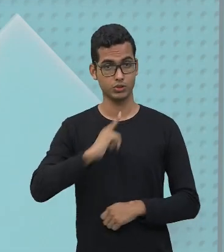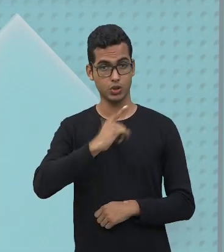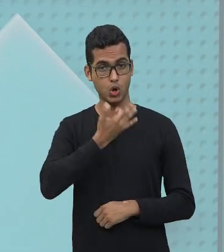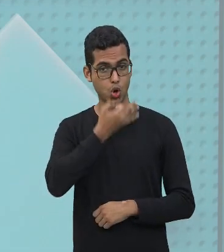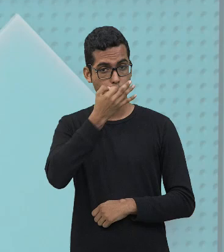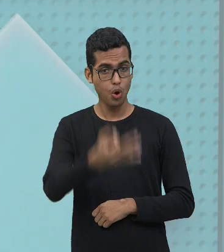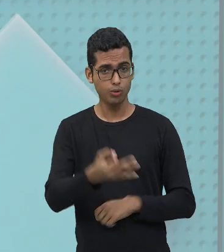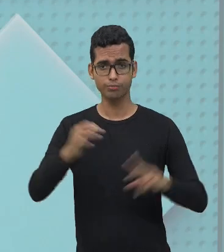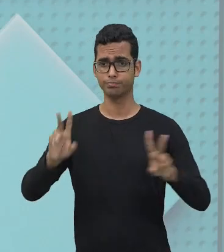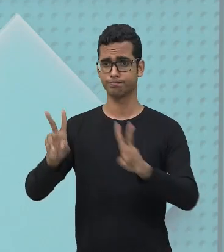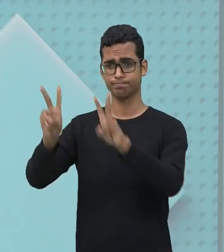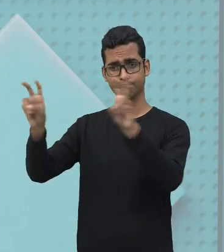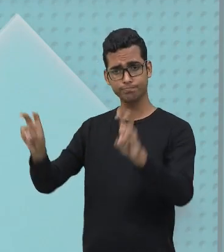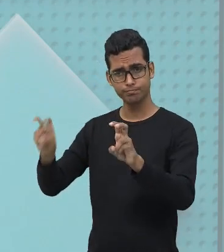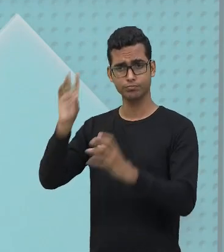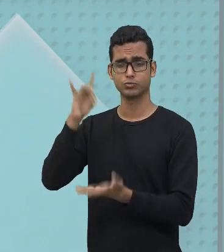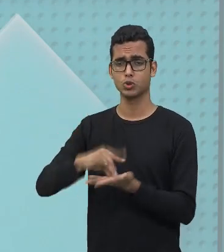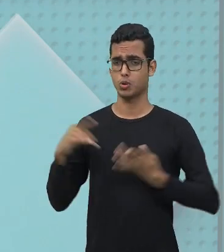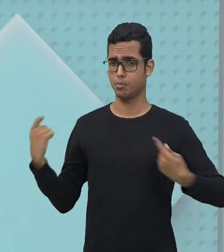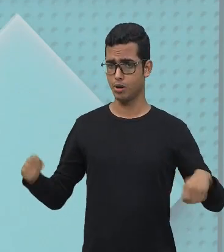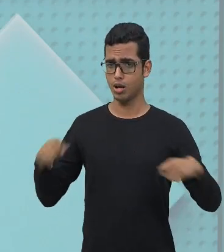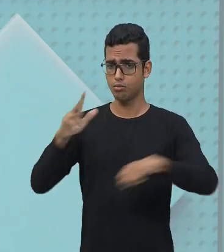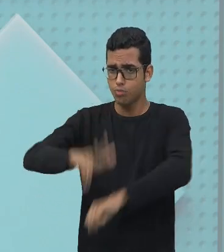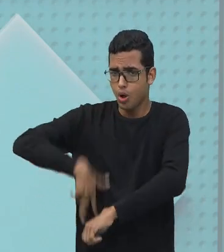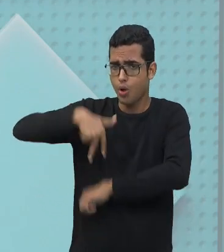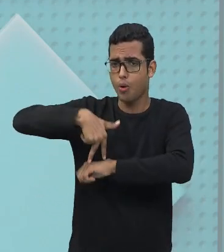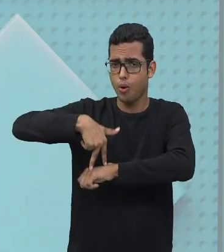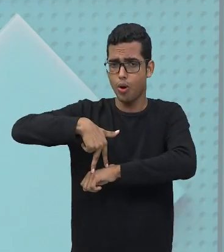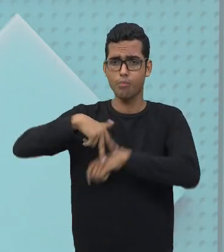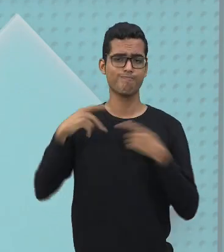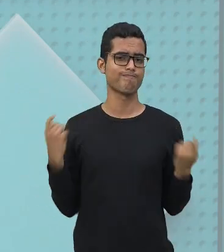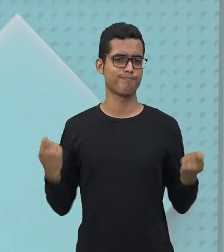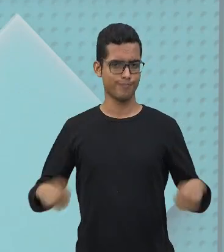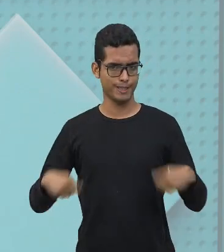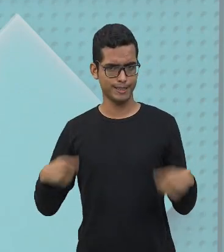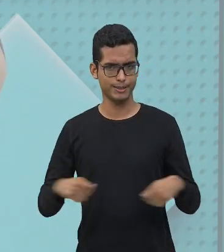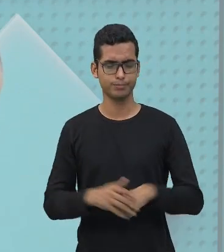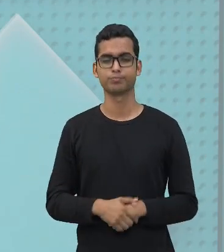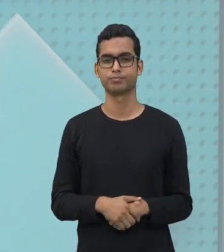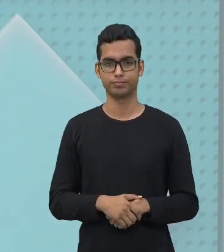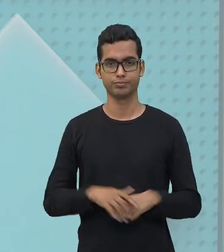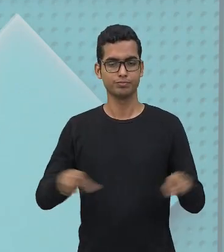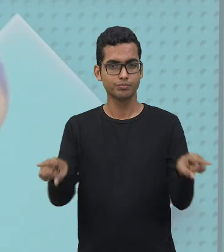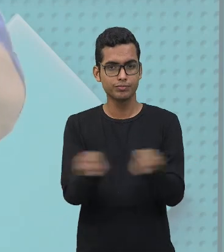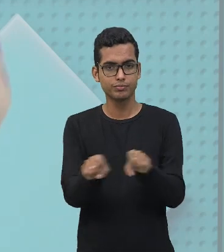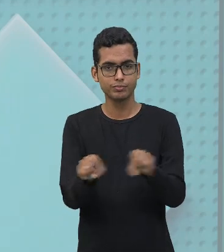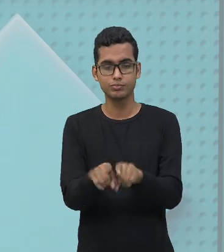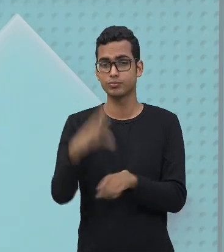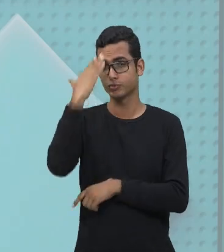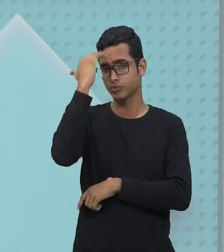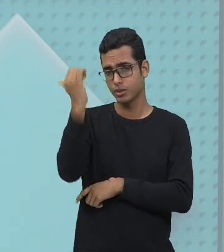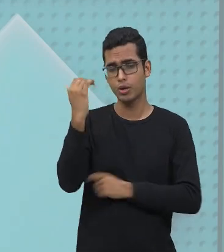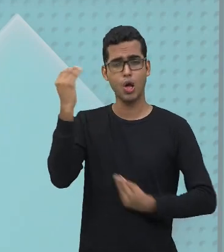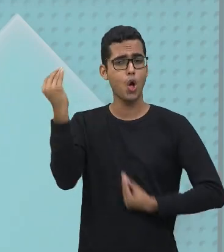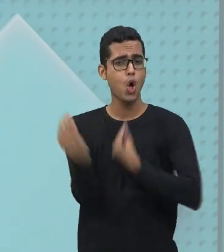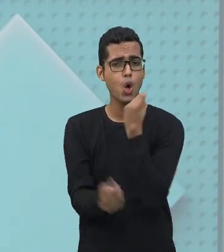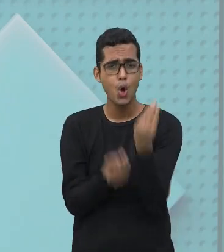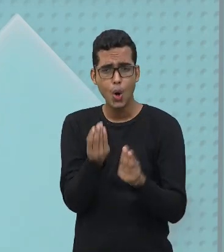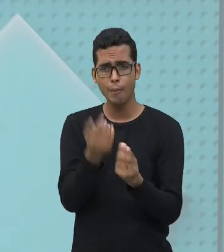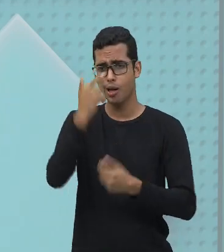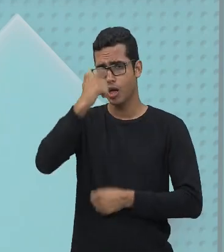a respeito de um assunto, eu preciso me posicionar, eu preciso saber como